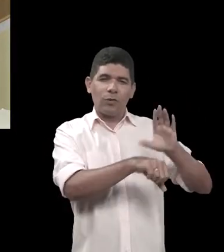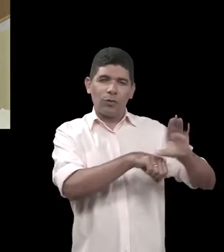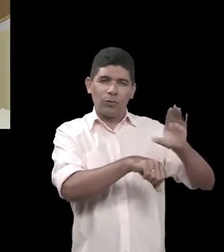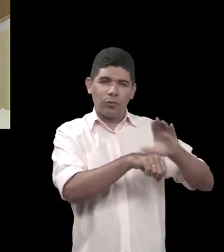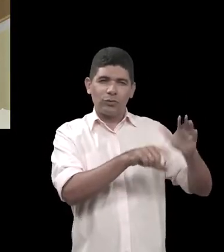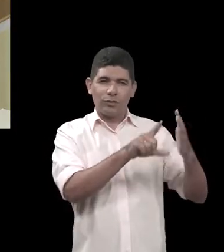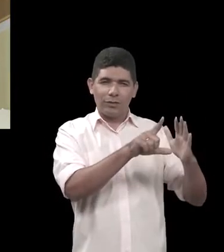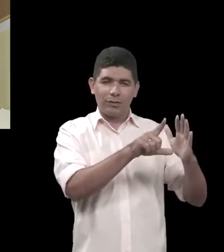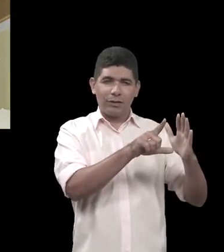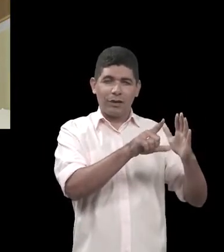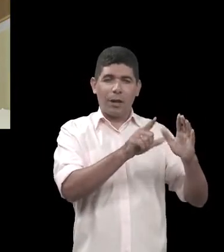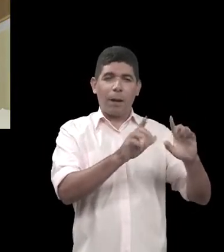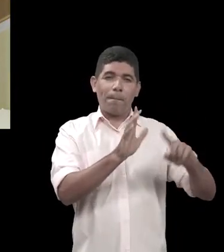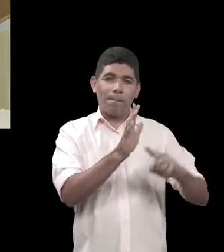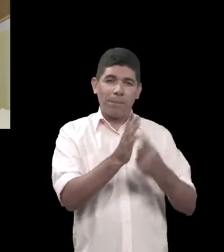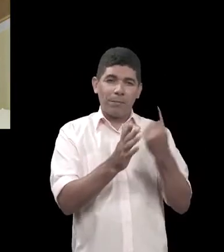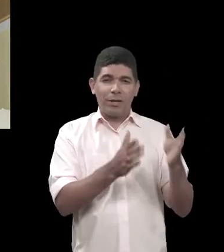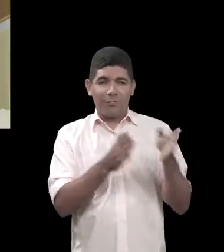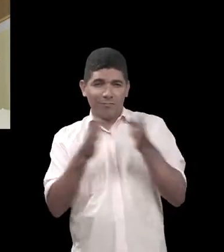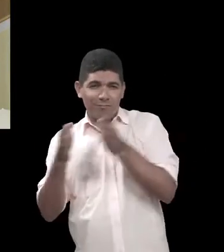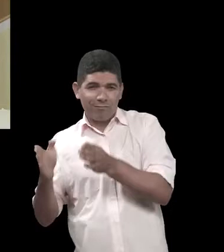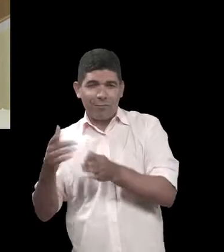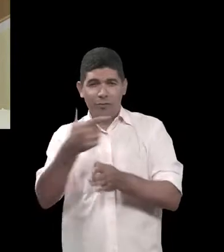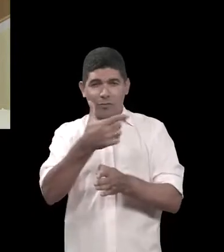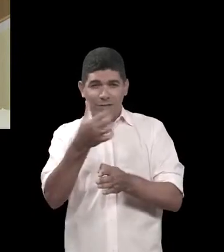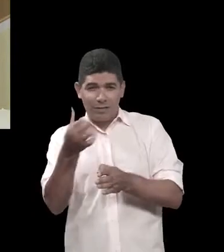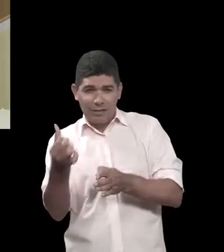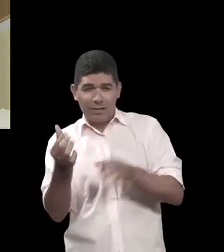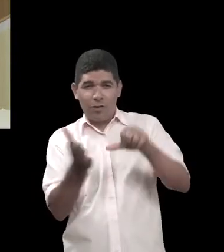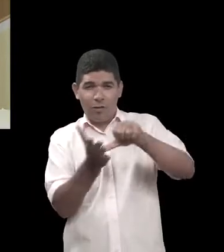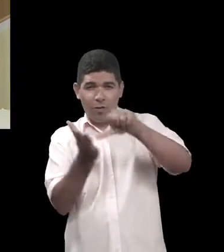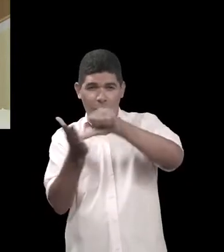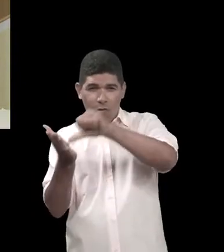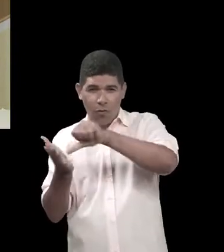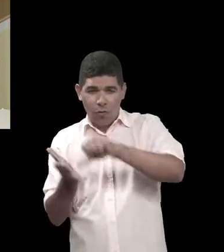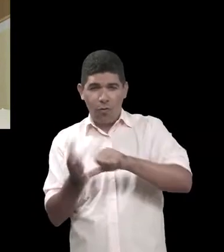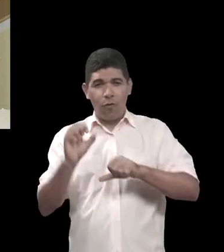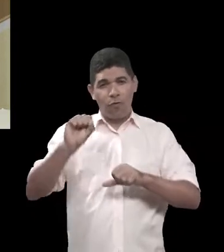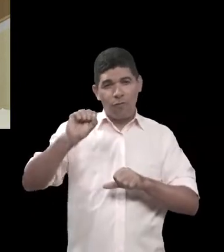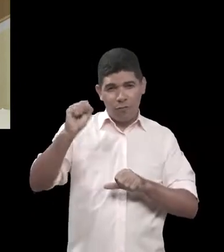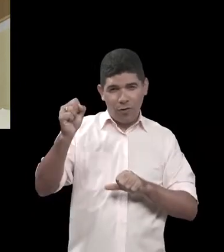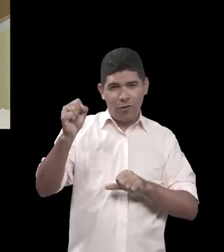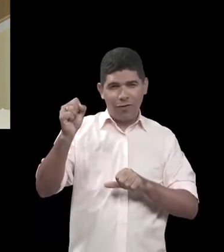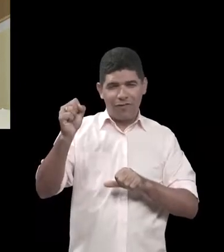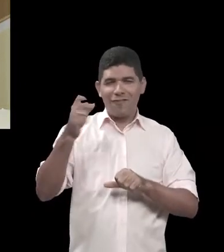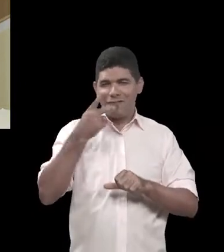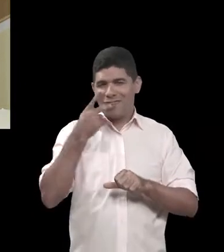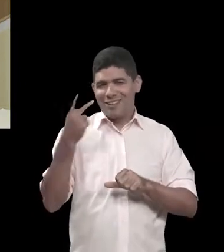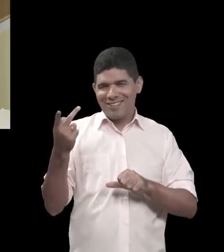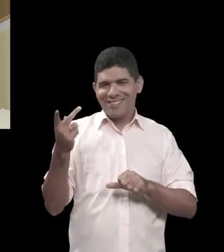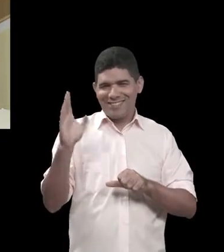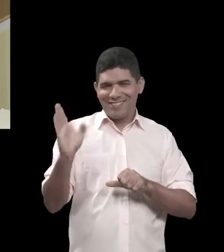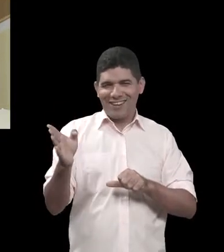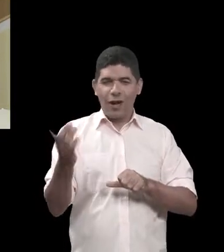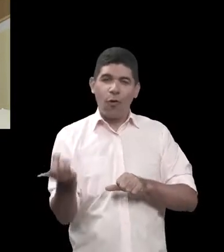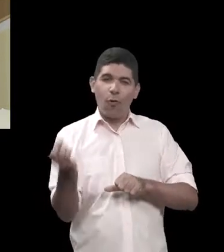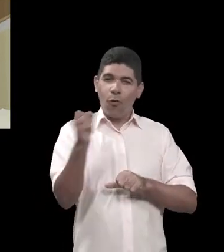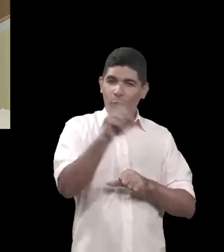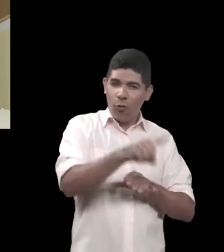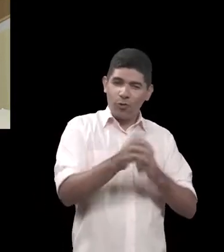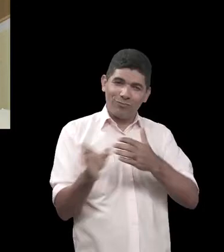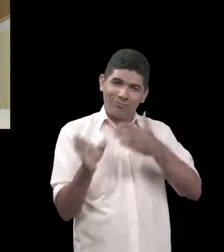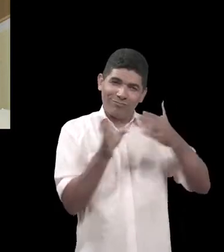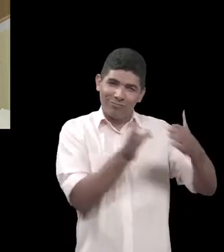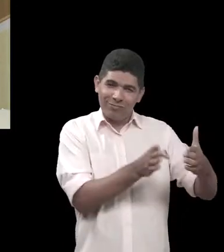com aproximadamente 8 polos em todas as regiões do Brasil. Uma segunda edição desse curso foi